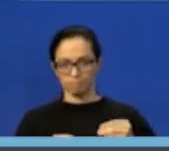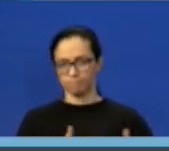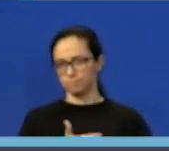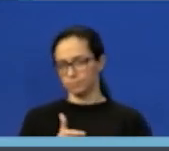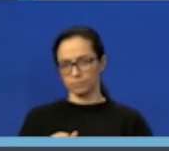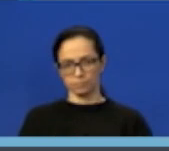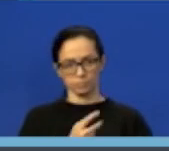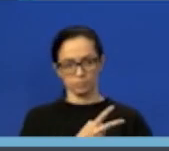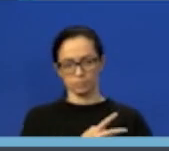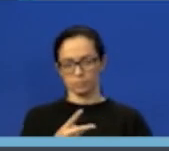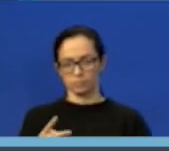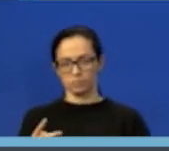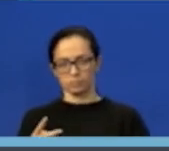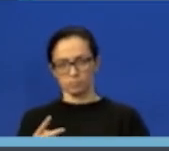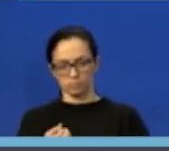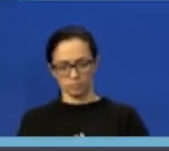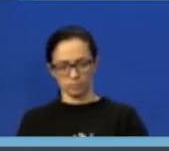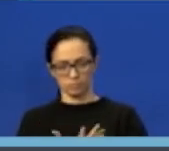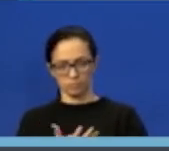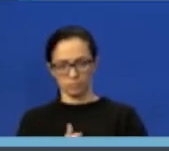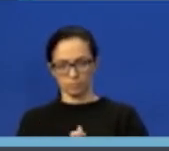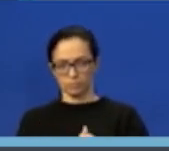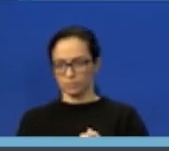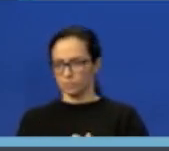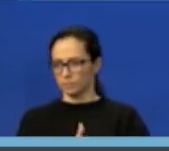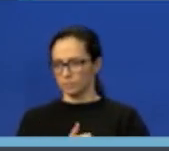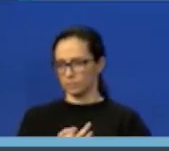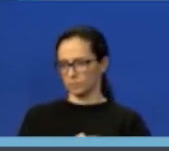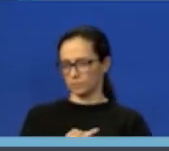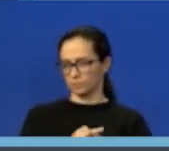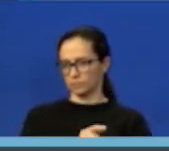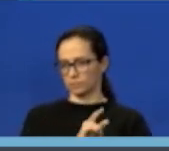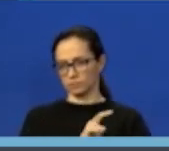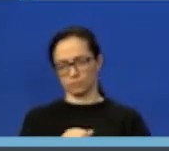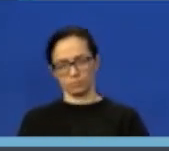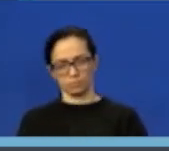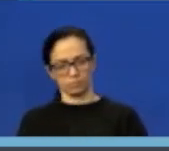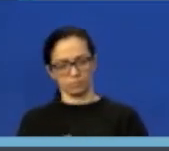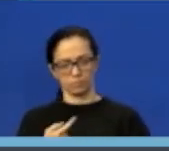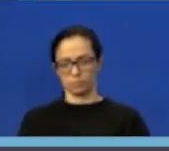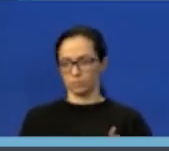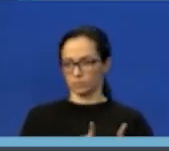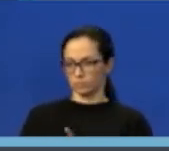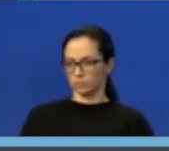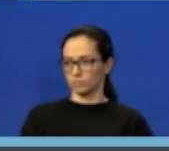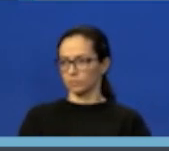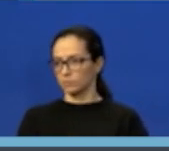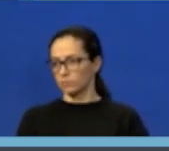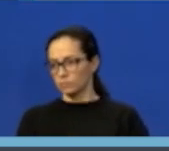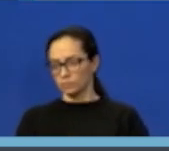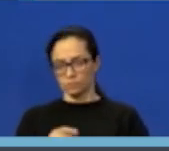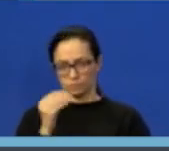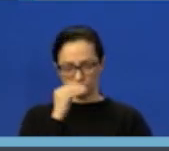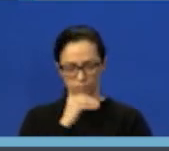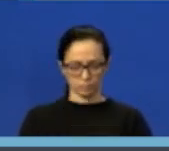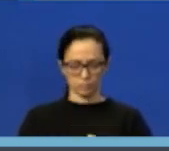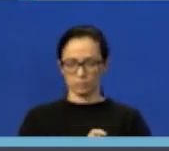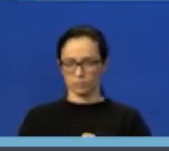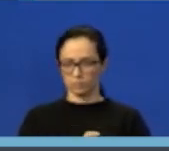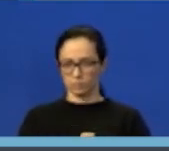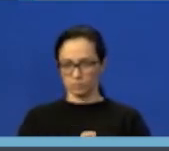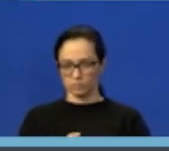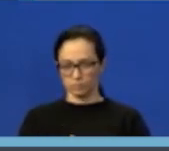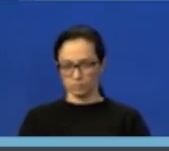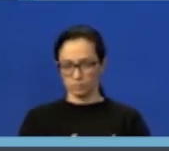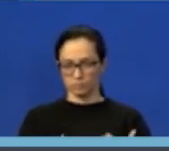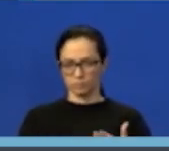2 semanas aproximadas de tratamento que é feito de maneira adequada. Tecido de granulação frágil, tecido epitelial que reveste